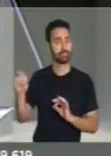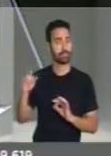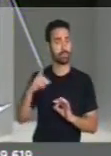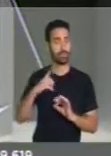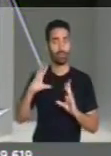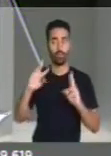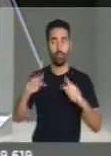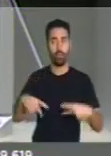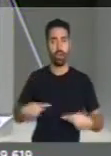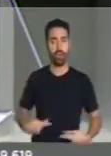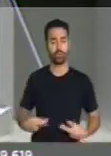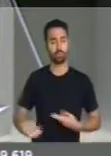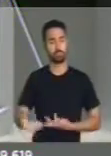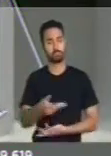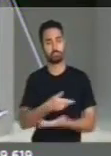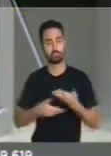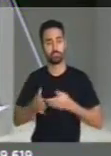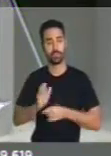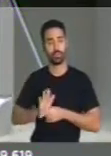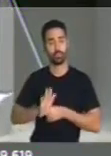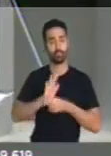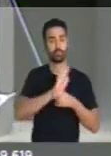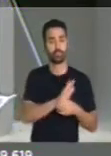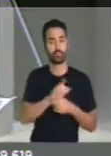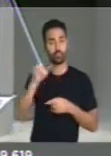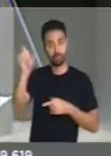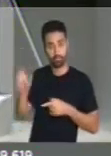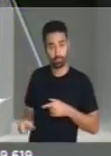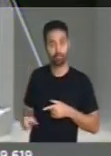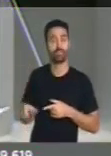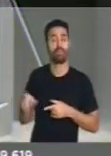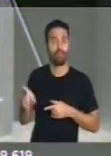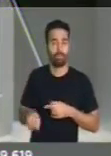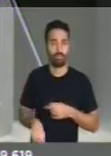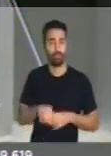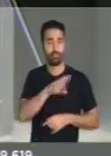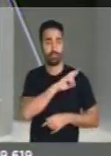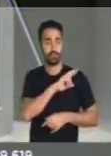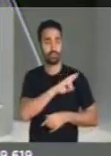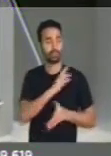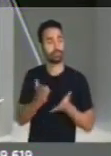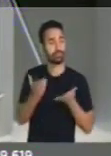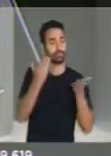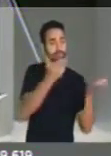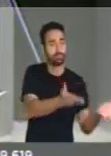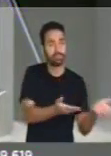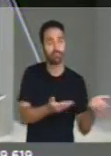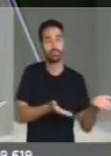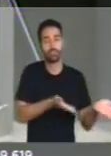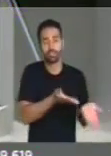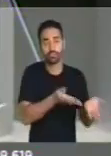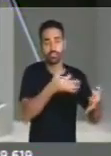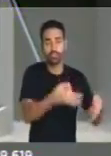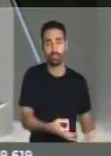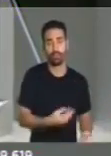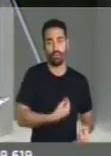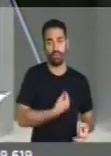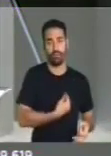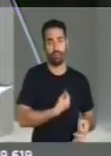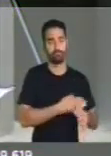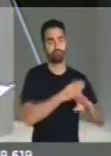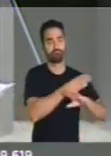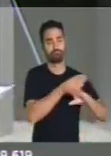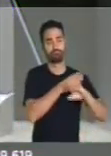humanidade e solidariedade, são imbuídos da missão de levar dignidade humana porta a porta em que